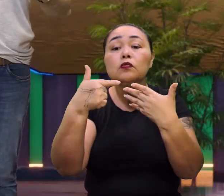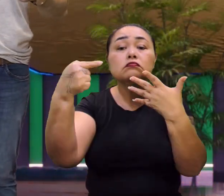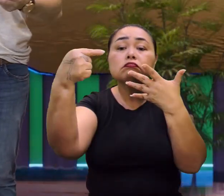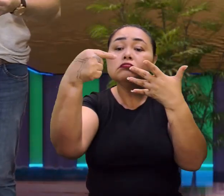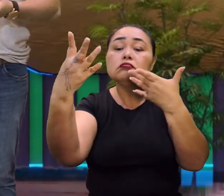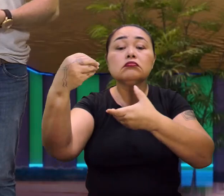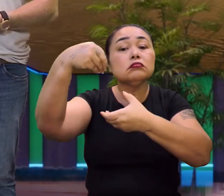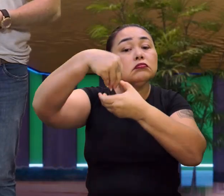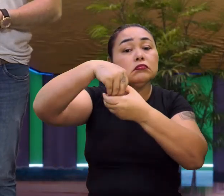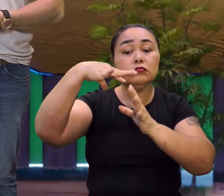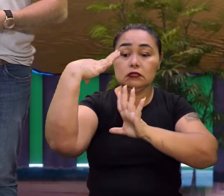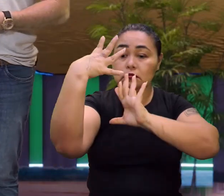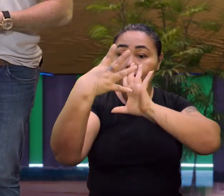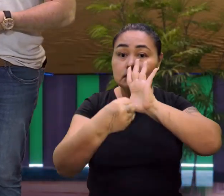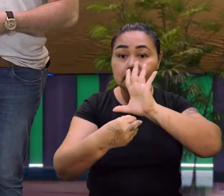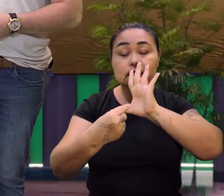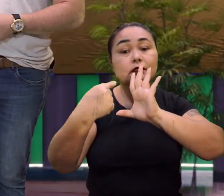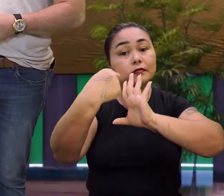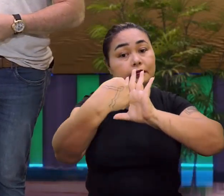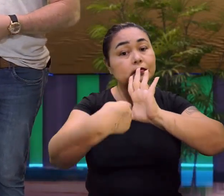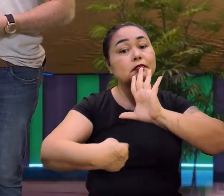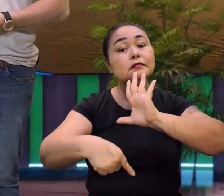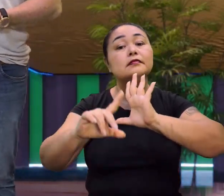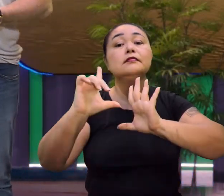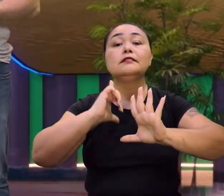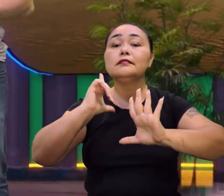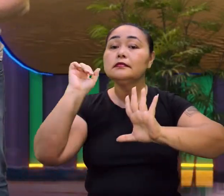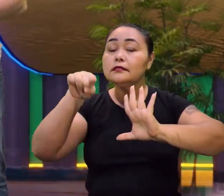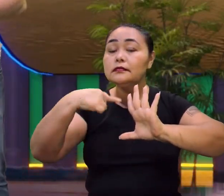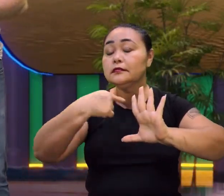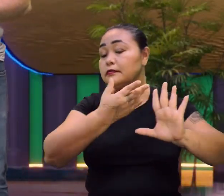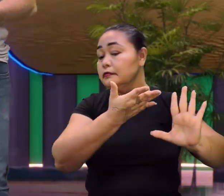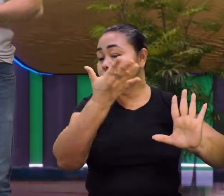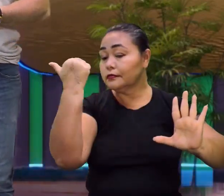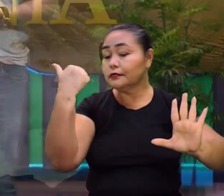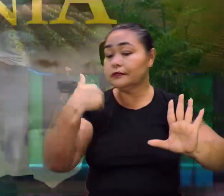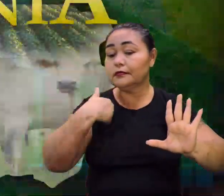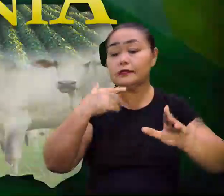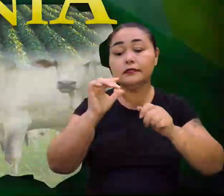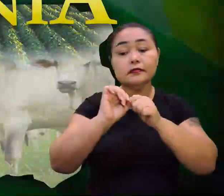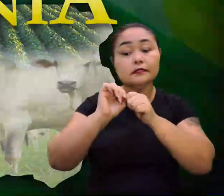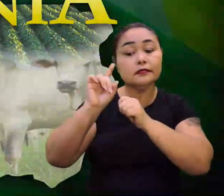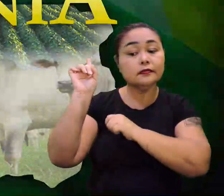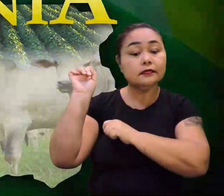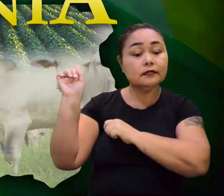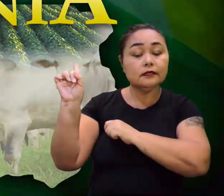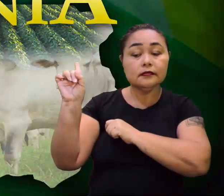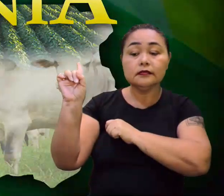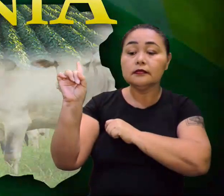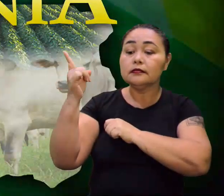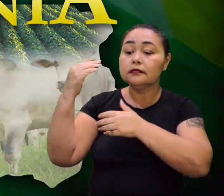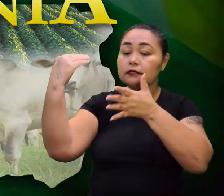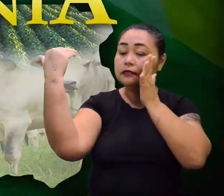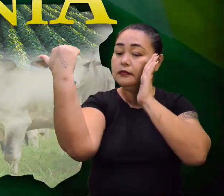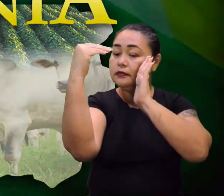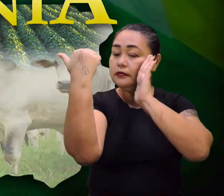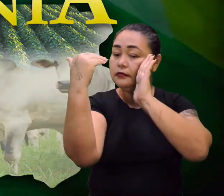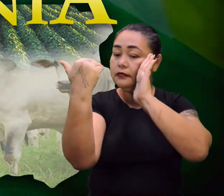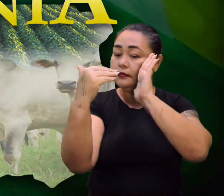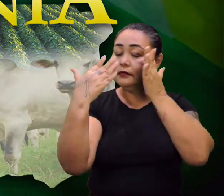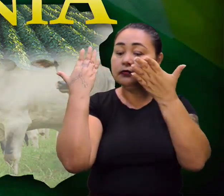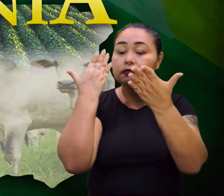partes dentro da nossa Amazônia Legal, né, professor Jorge? É isso aí. Então vamos lá na tela observar a agenda da nossa